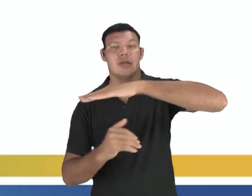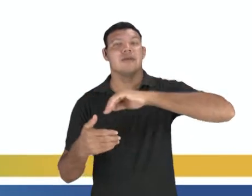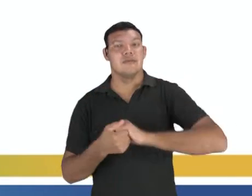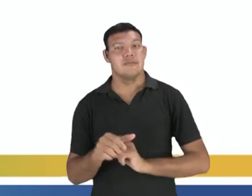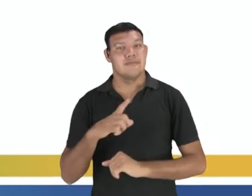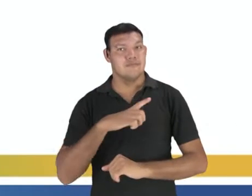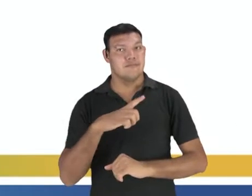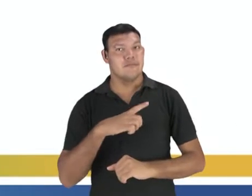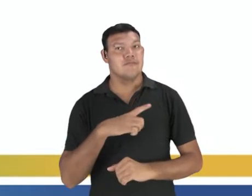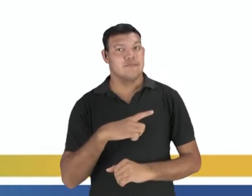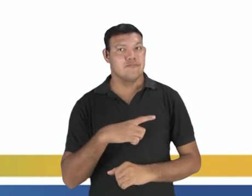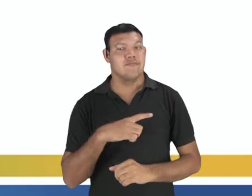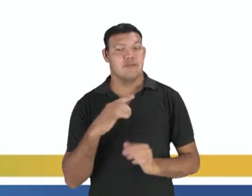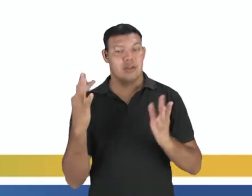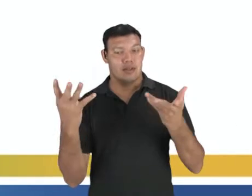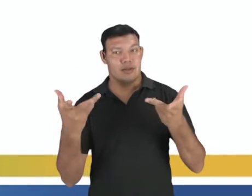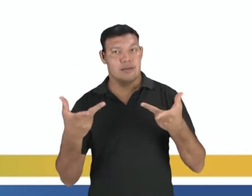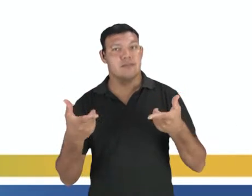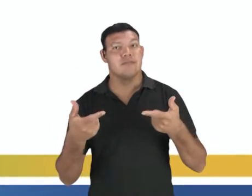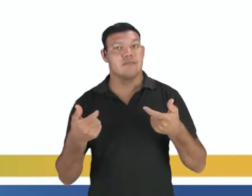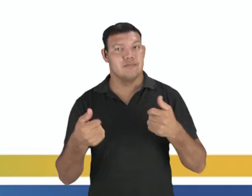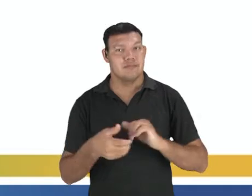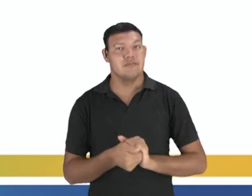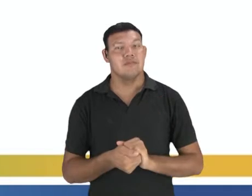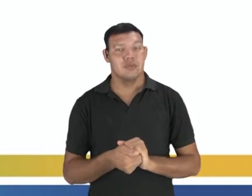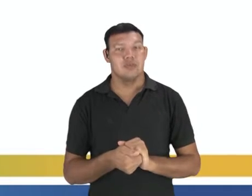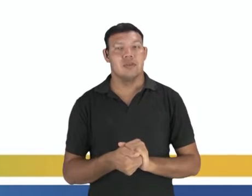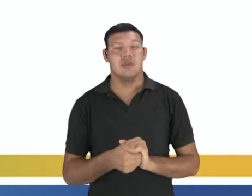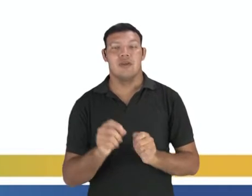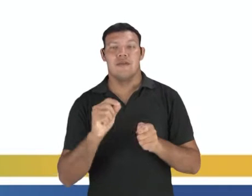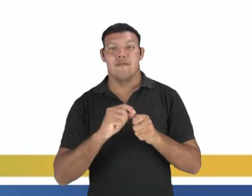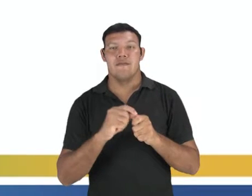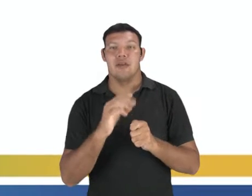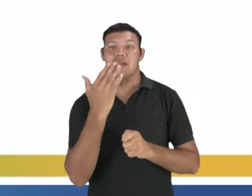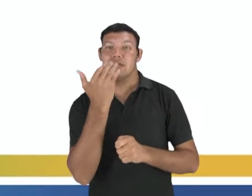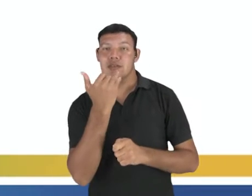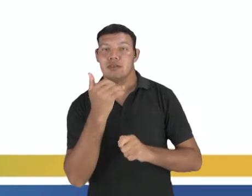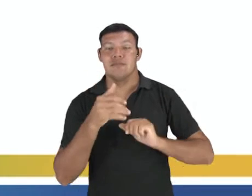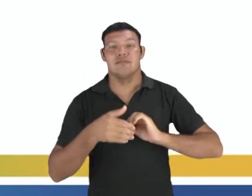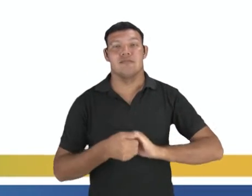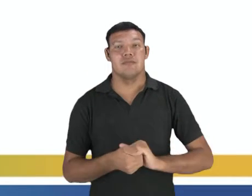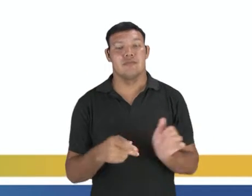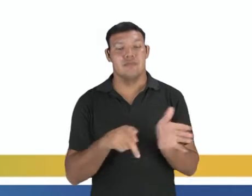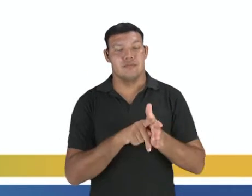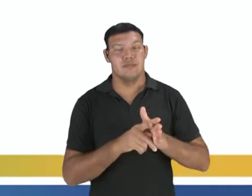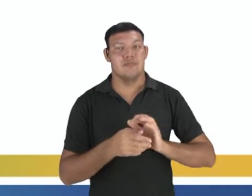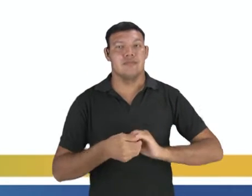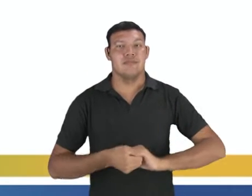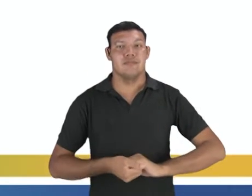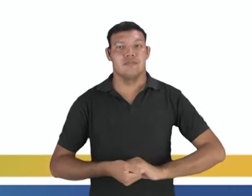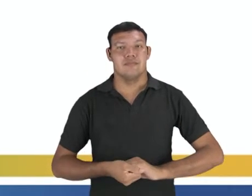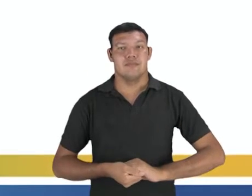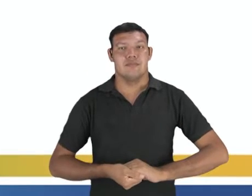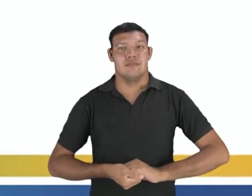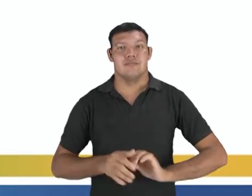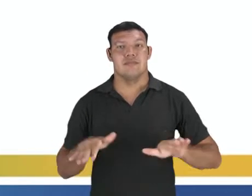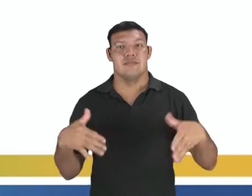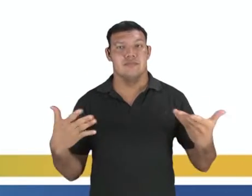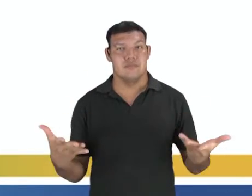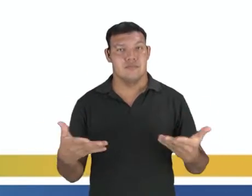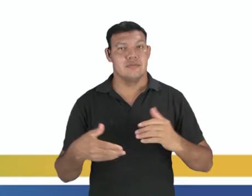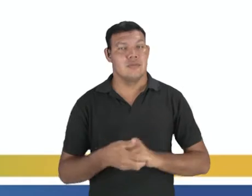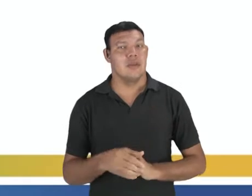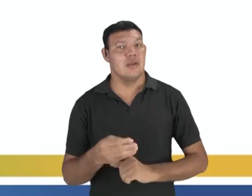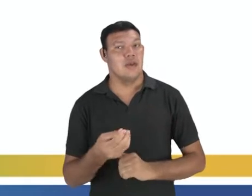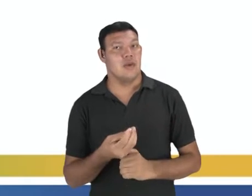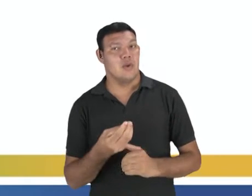são autótrofos, ou seja, aqueles que têm uma certa autonomia de produzir o seu próprio alimento. E eles podem